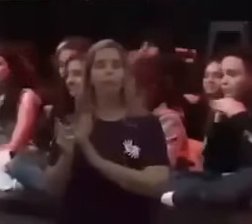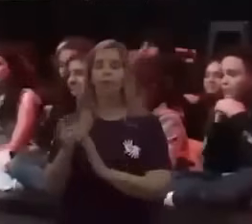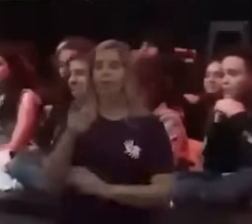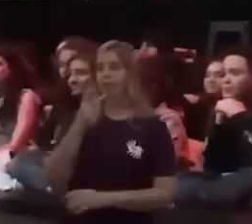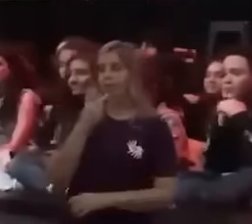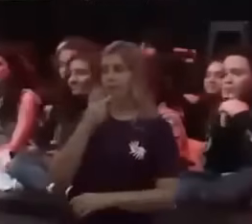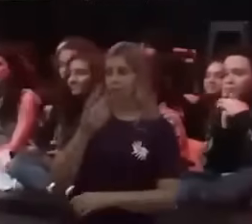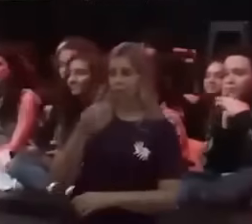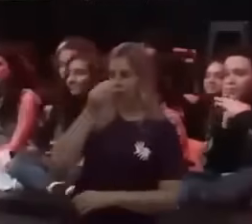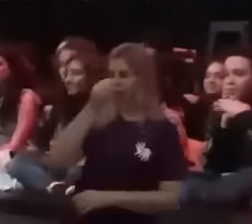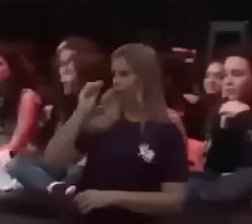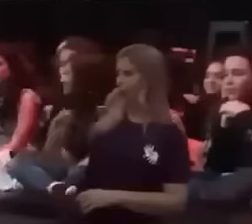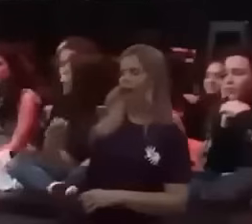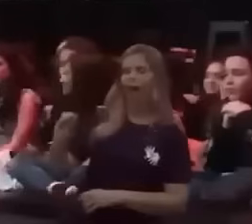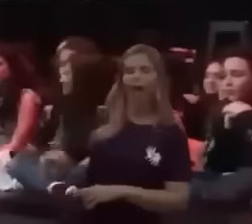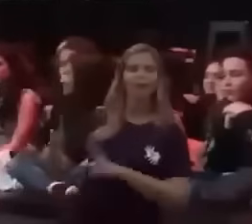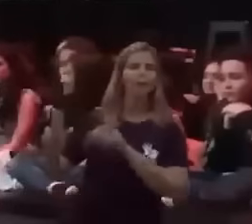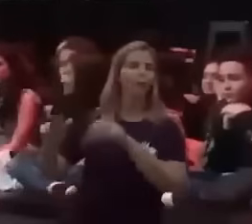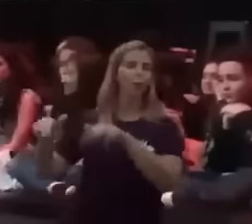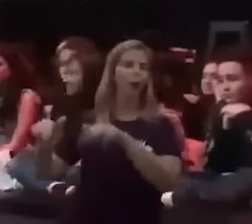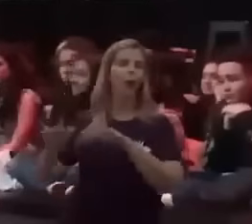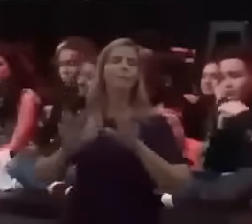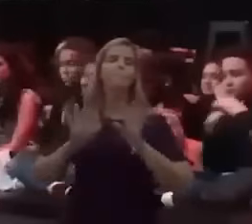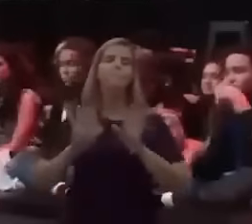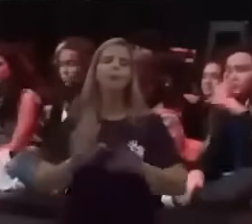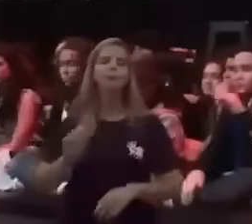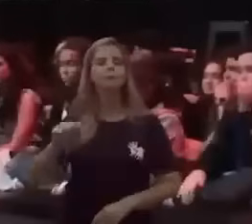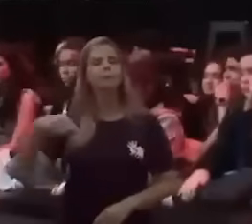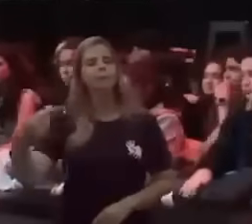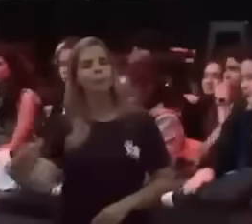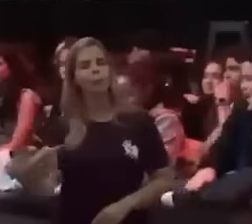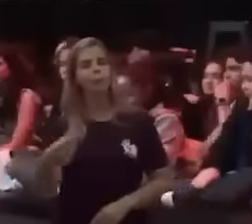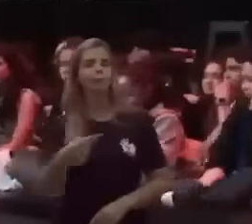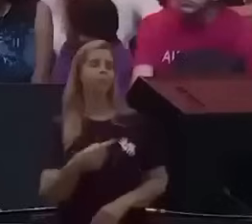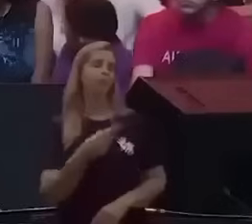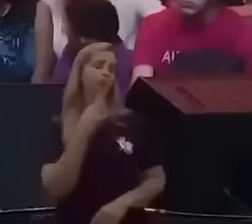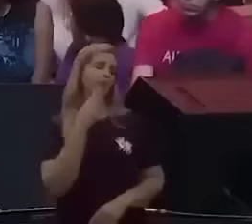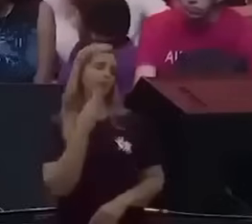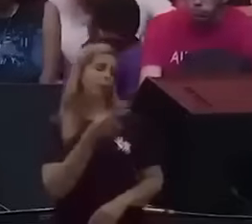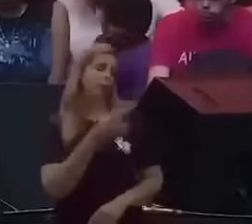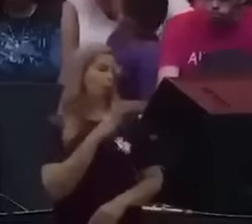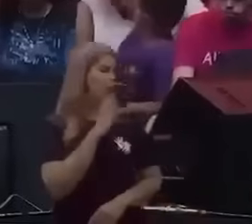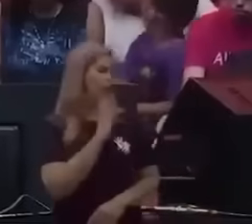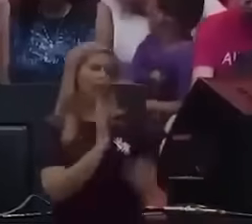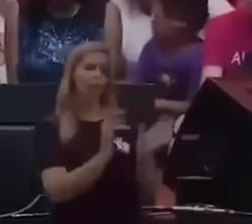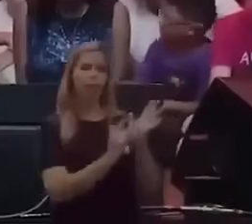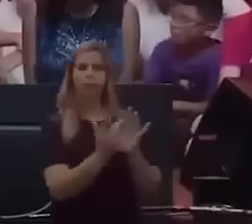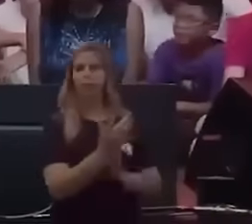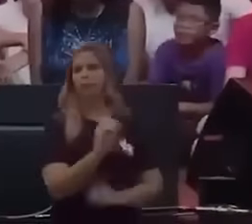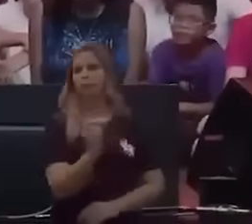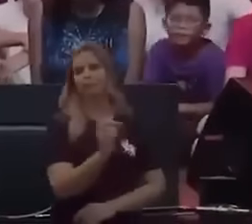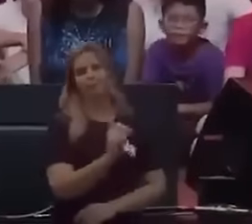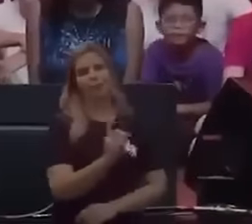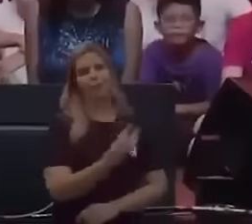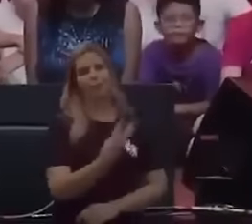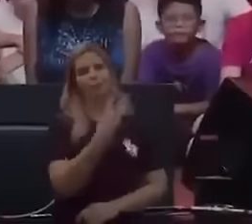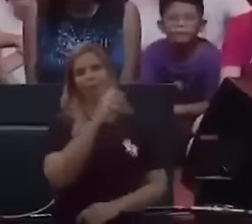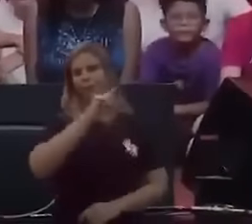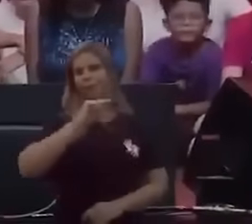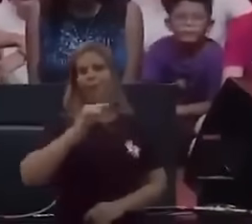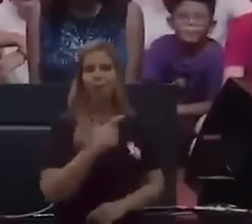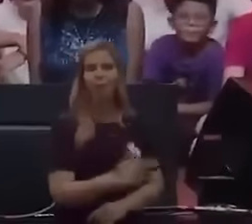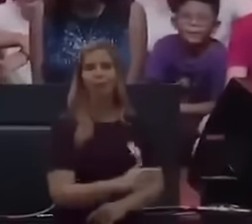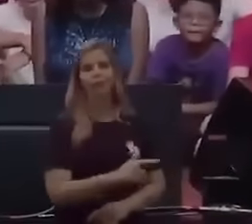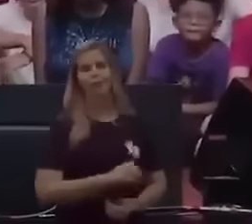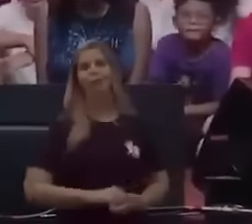jamais, para em seguida negar Jesus covardemente, 3 vezes. Quem é